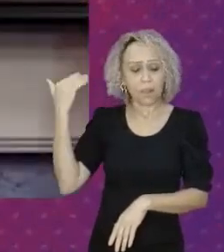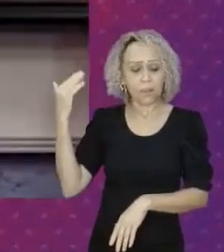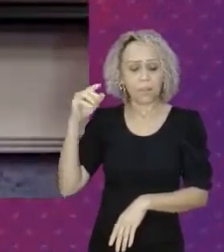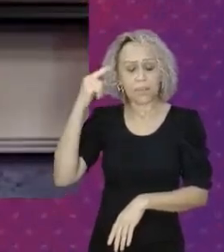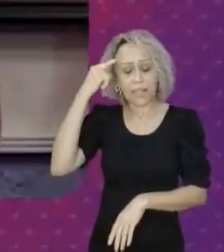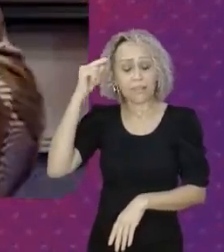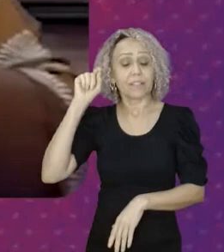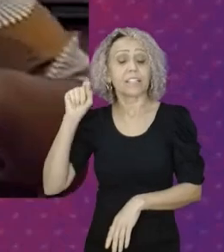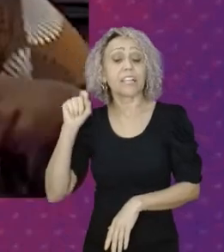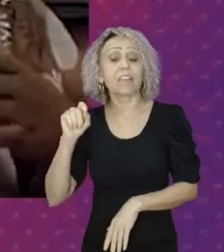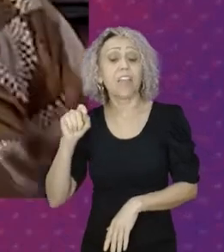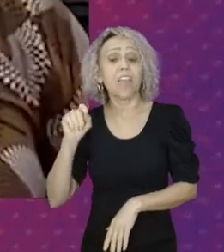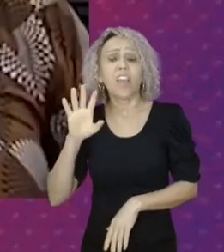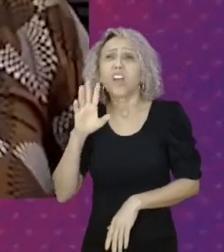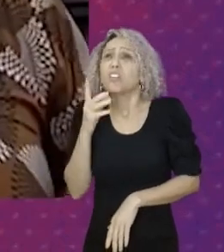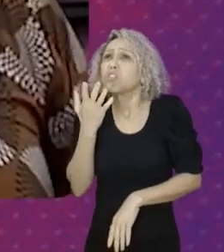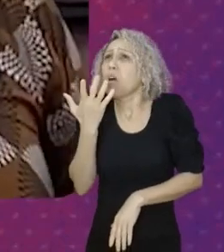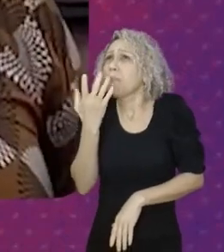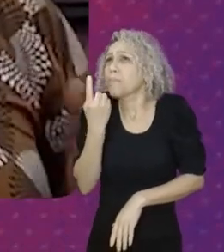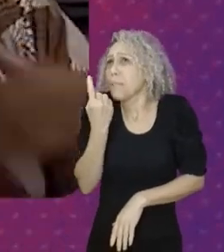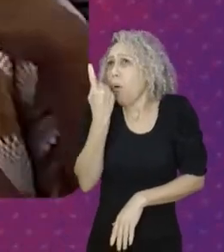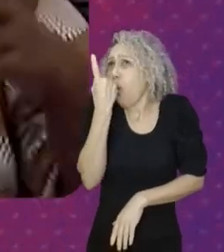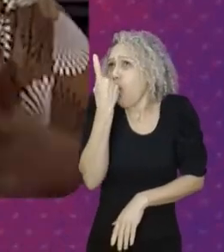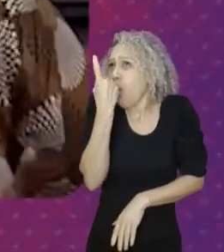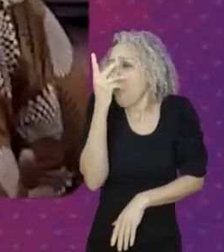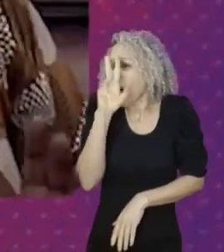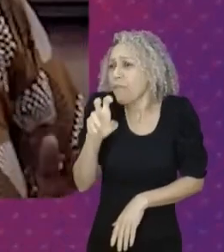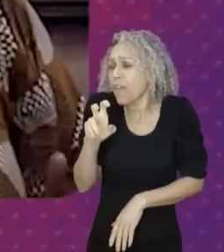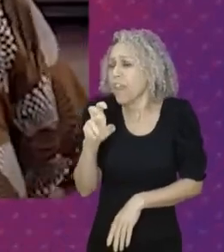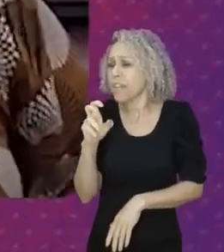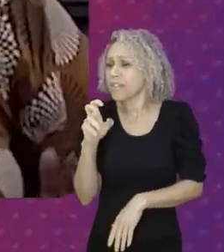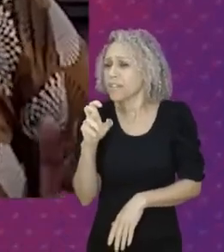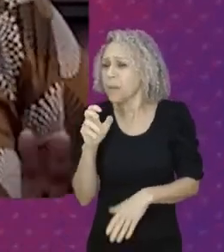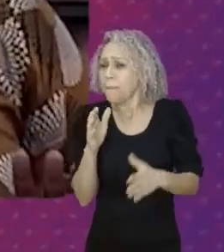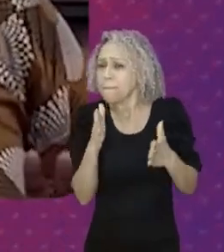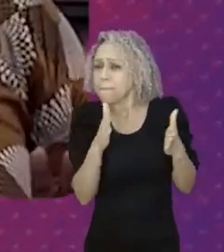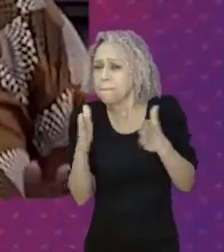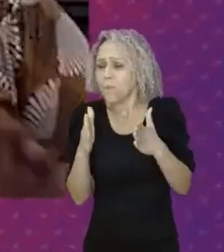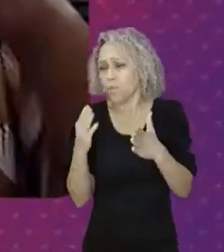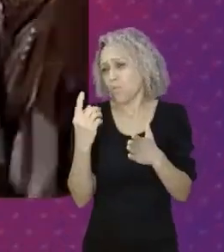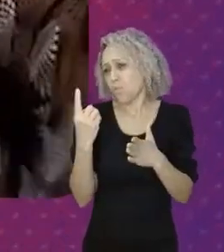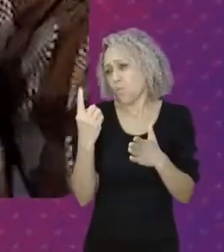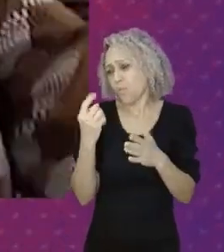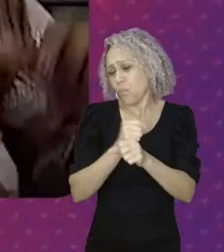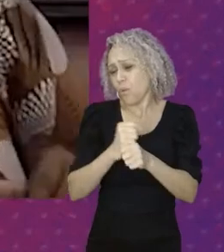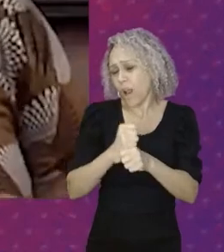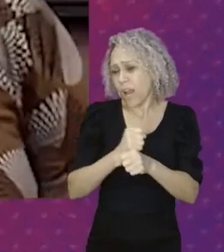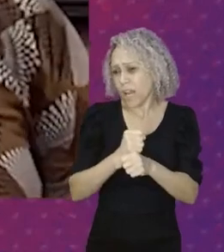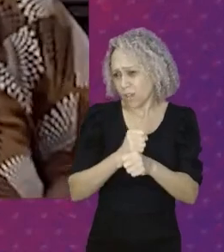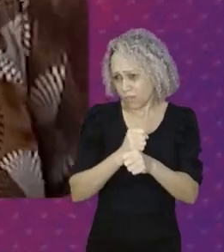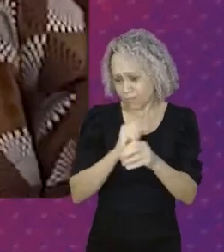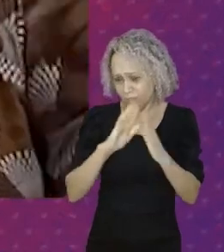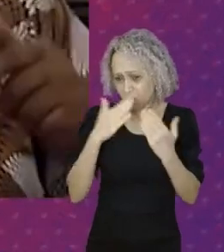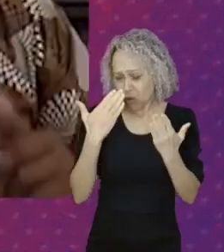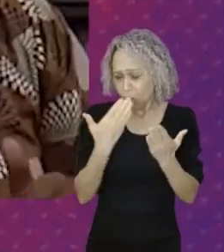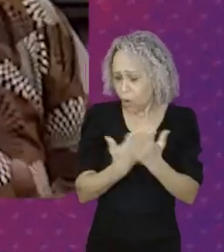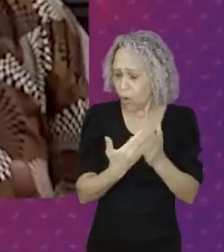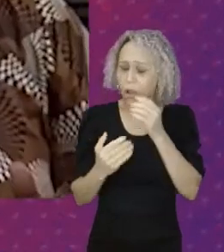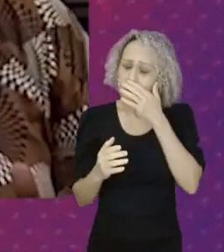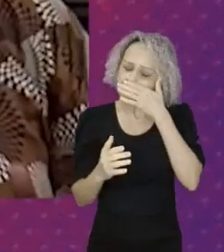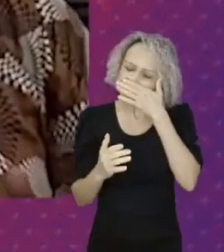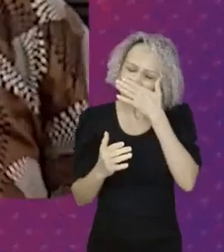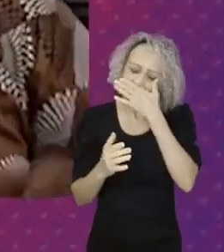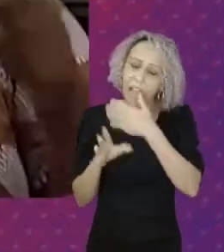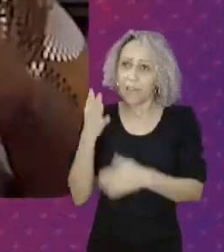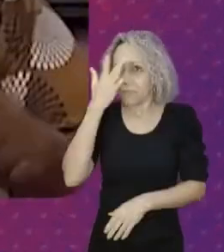É o seguinte, para dar essa aula a gente estuda muito. assim como vocês, vão ter que estudar